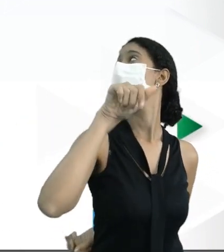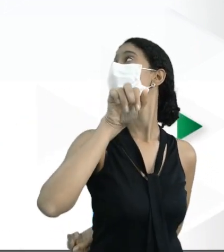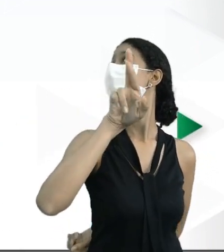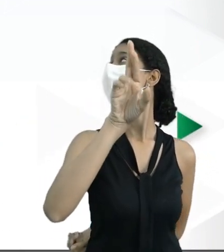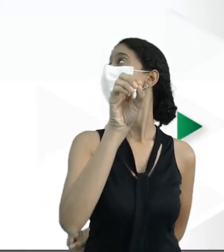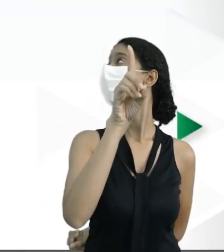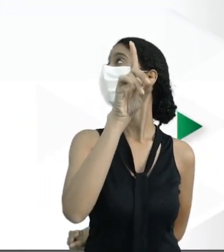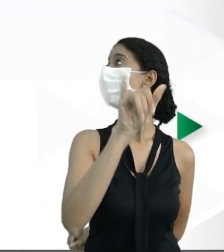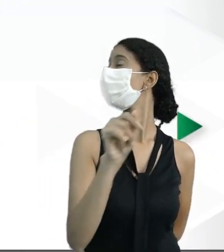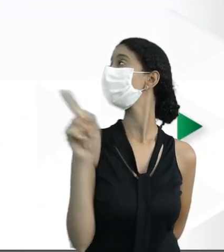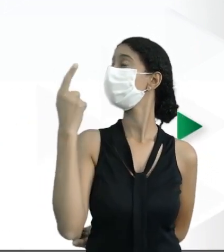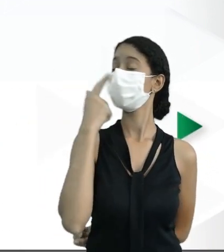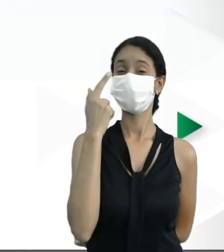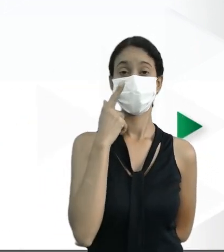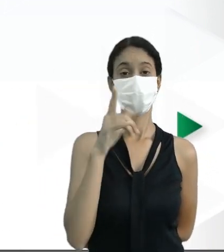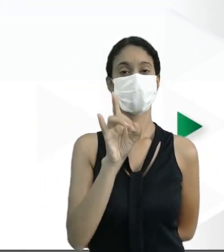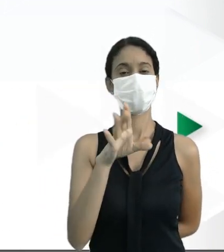Então,